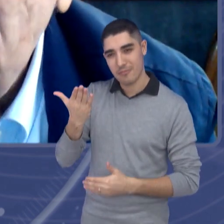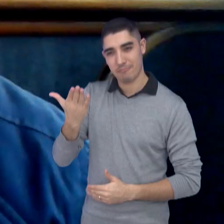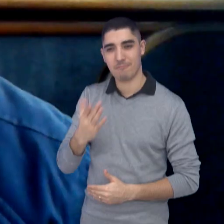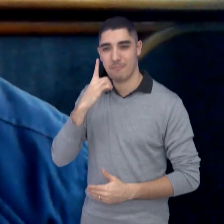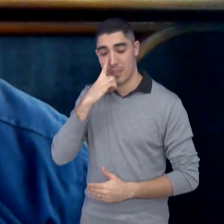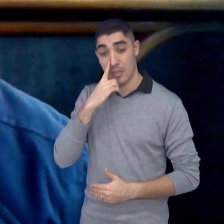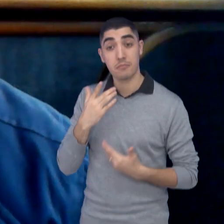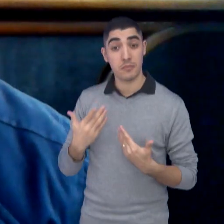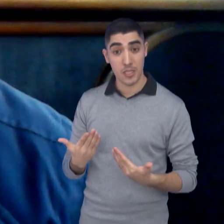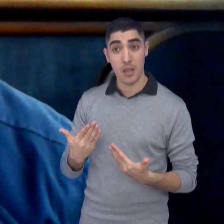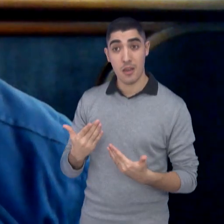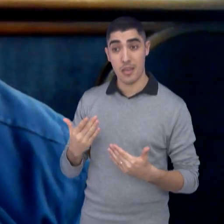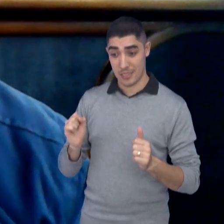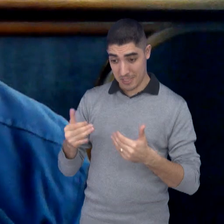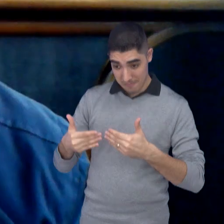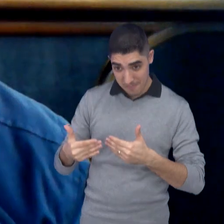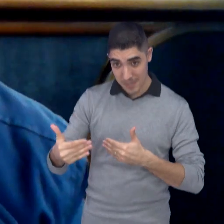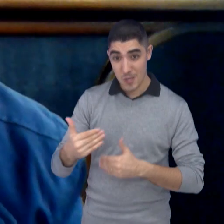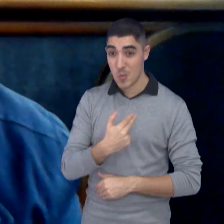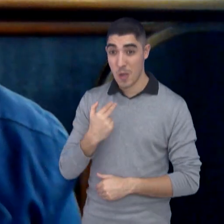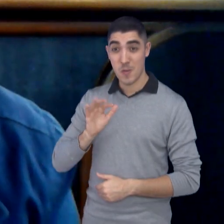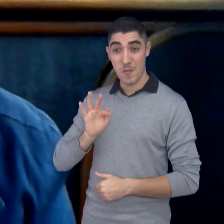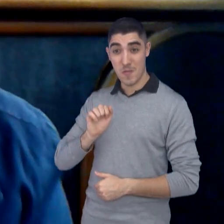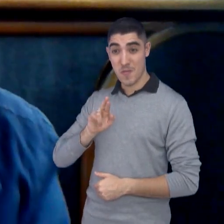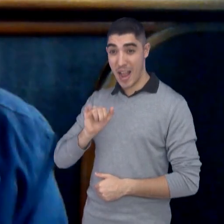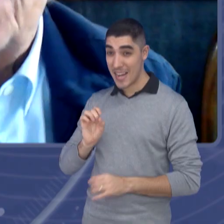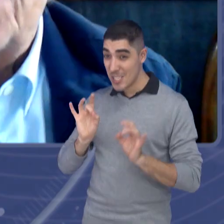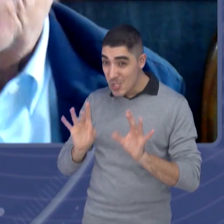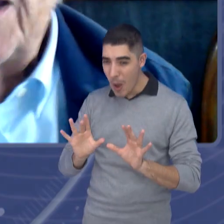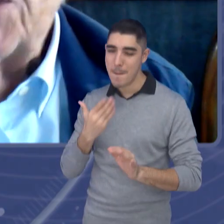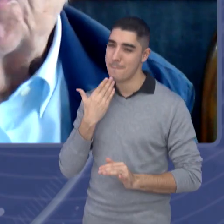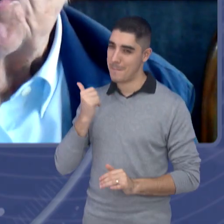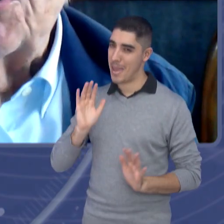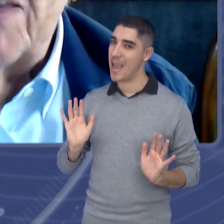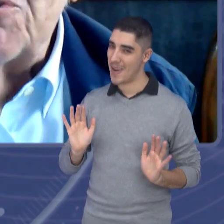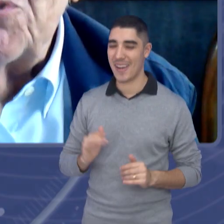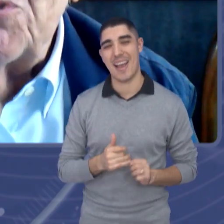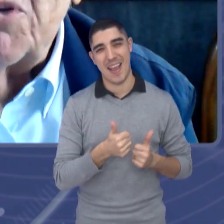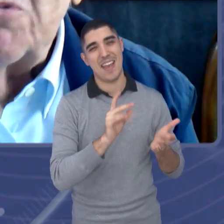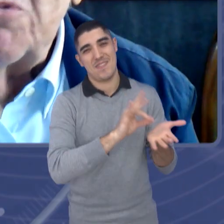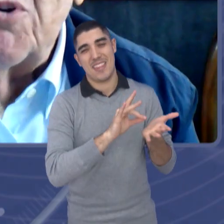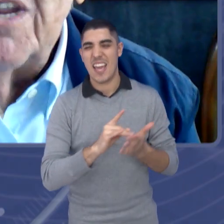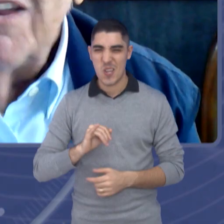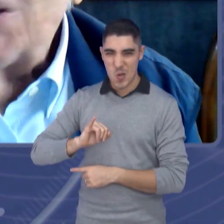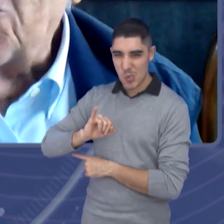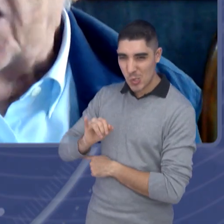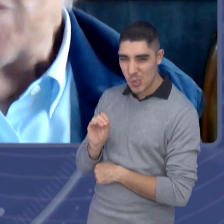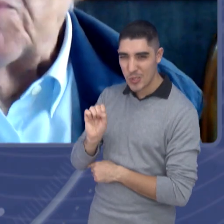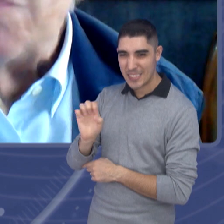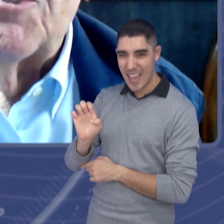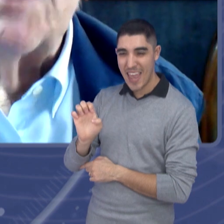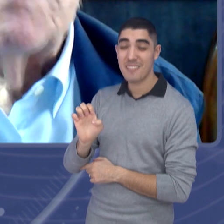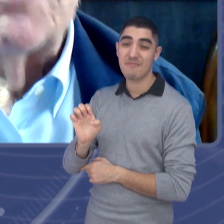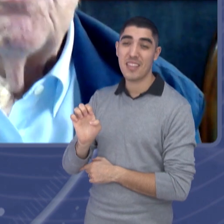Se você passar daqui para frente e me chamar só de Faria, fica melhor. Ah, tá joia, é verdade. José é um nome que eu tenho